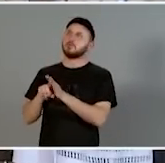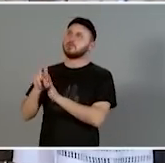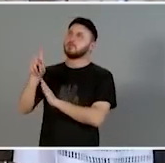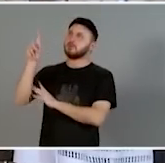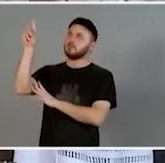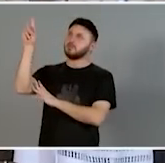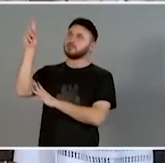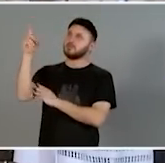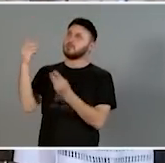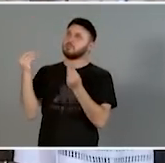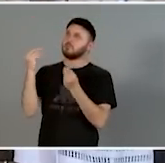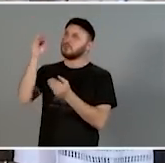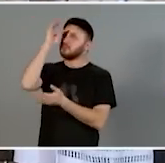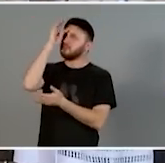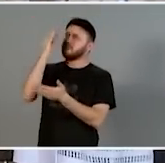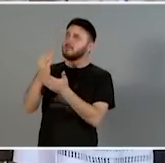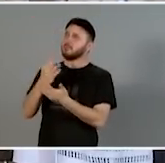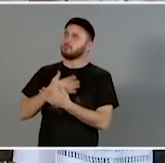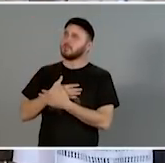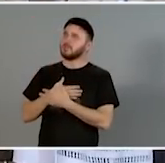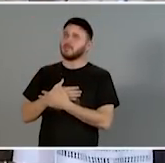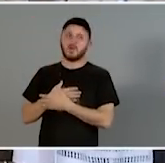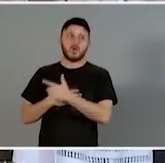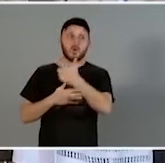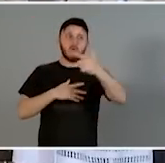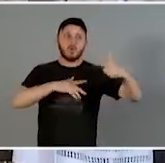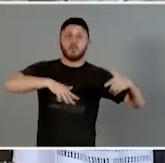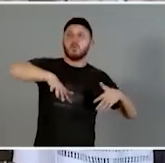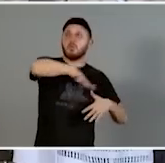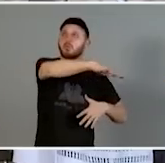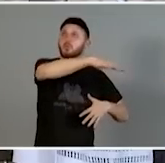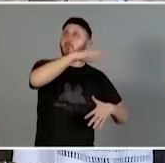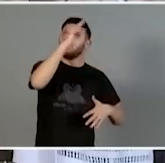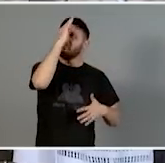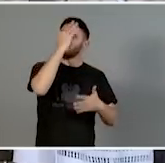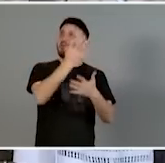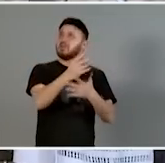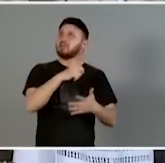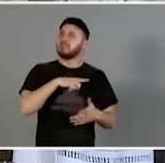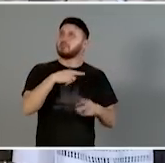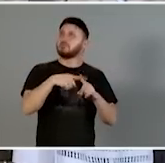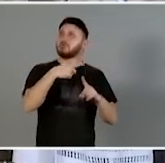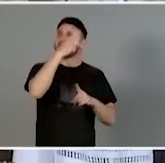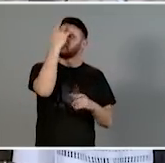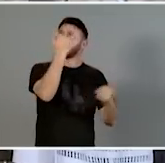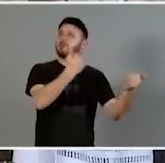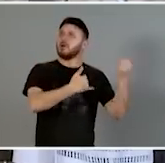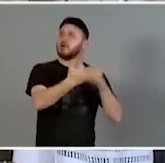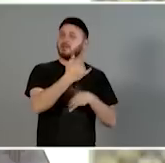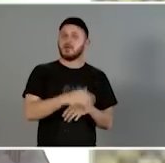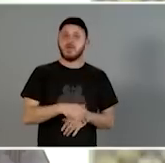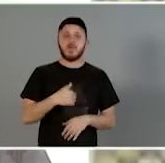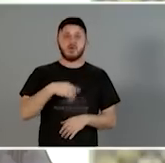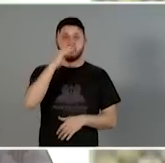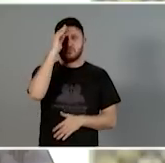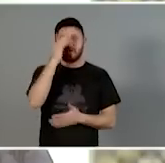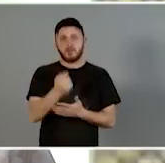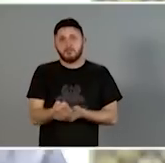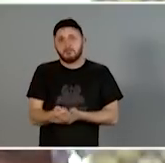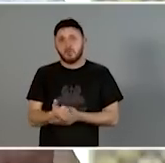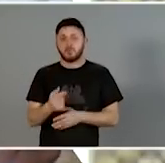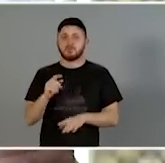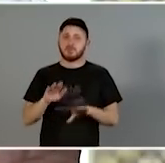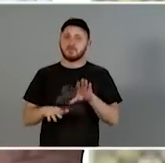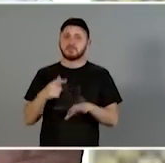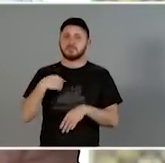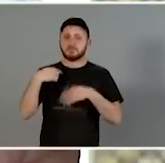tamanho da minha fé diante da fé de vocês? É muito pequena ainda, talvez eu precise mais.